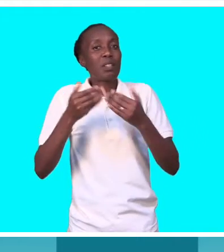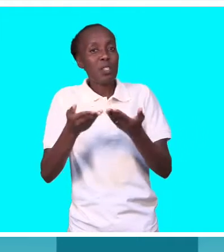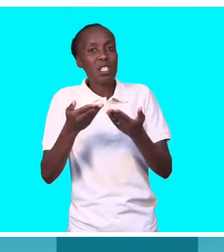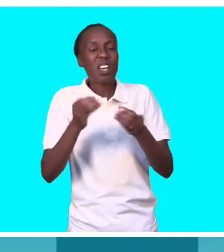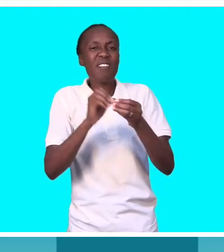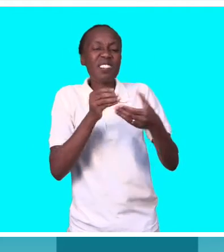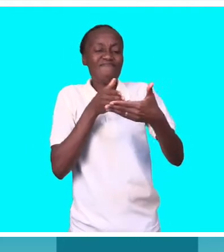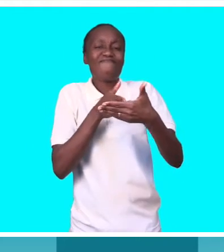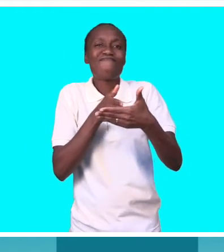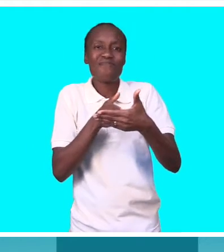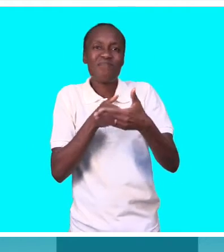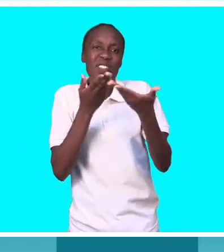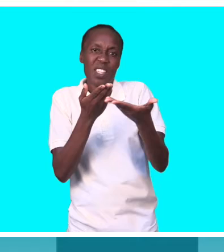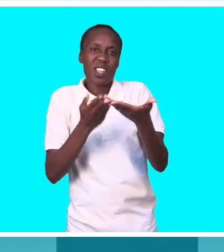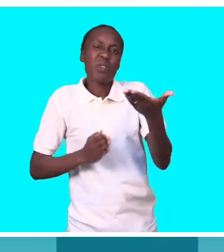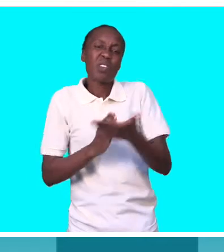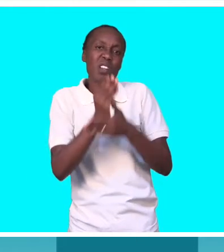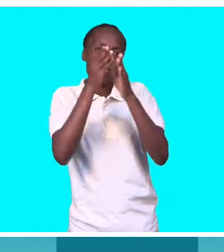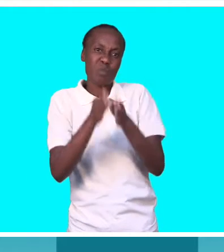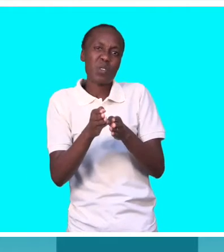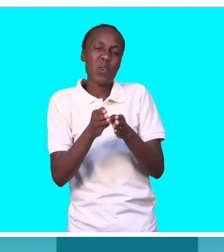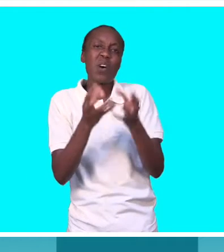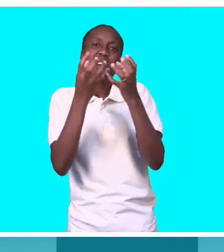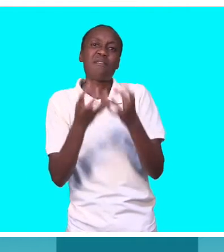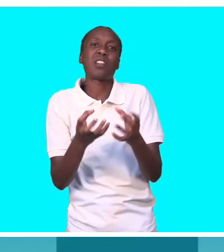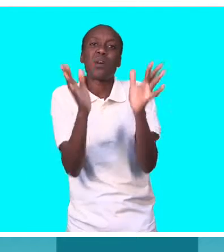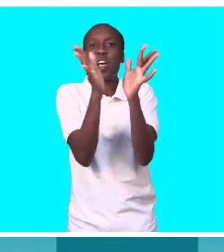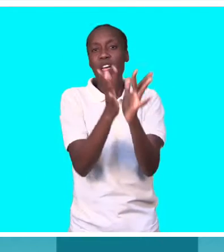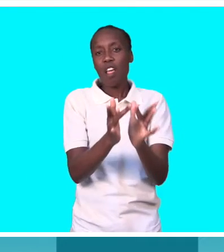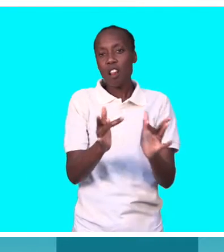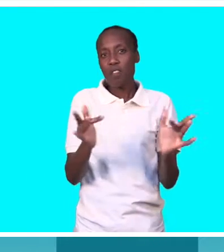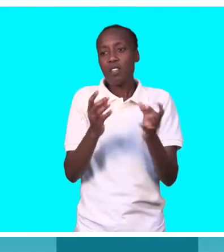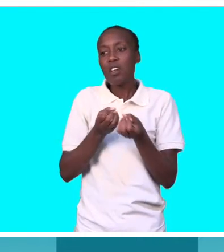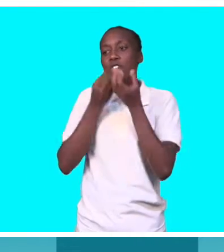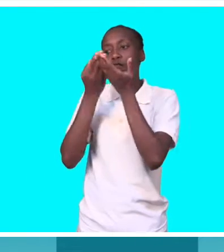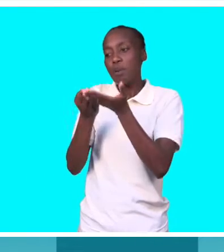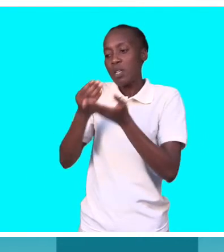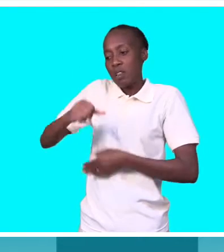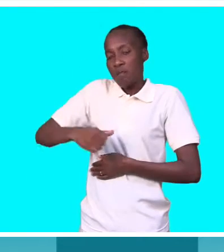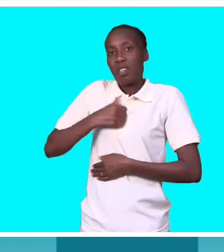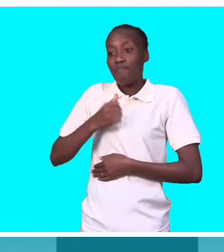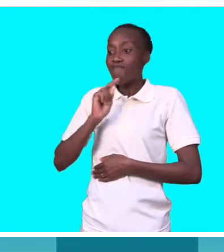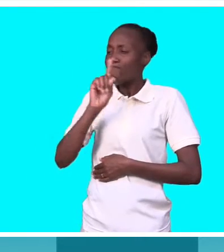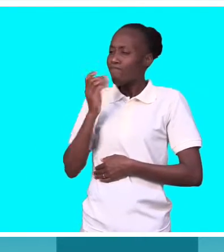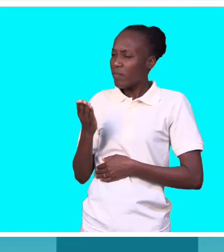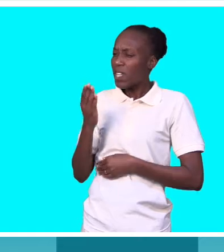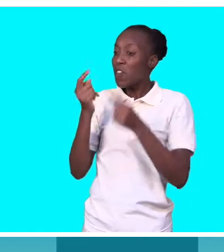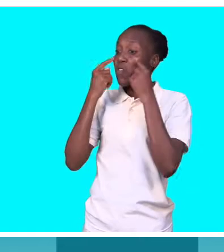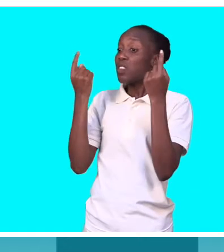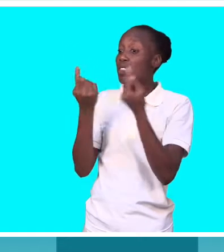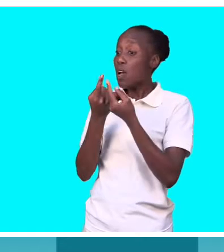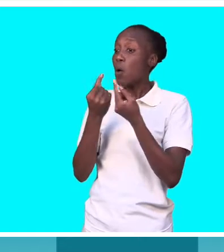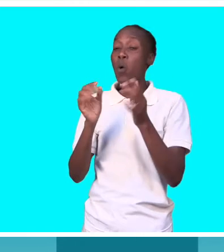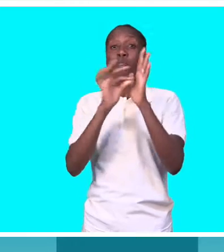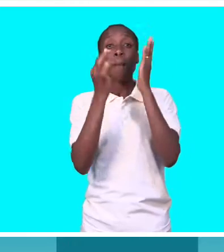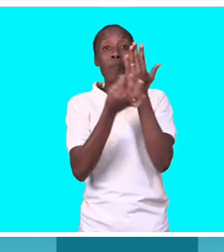ter livre, agradecida e ser discriminação. Nesses 30 anos, como é que eu olho a modérgica em relação ao